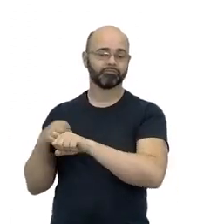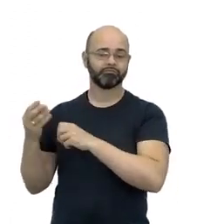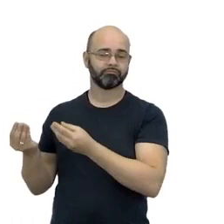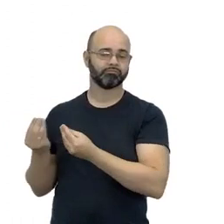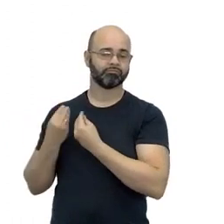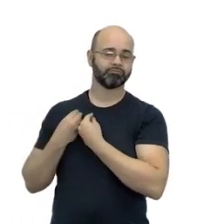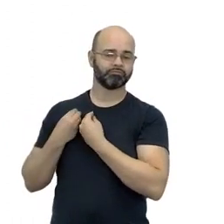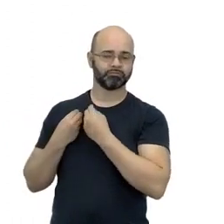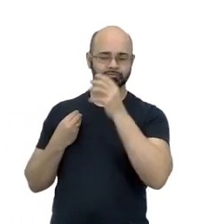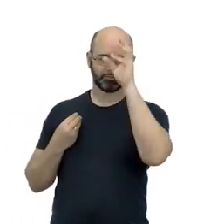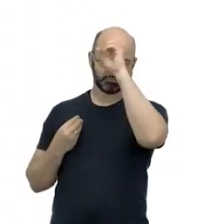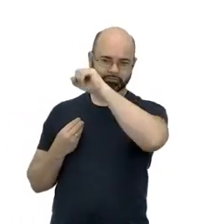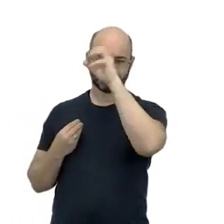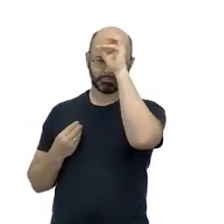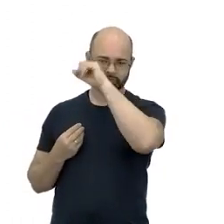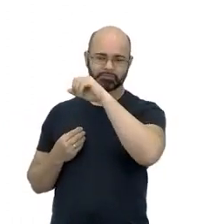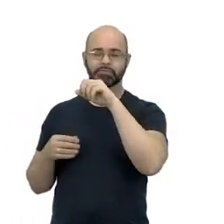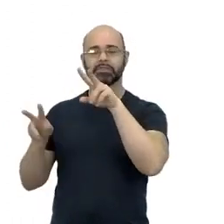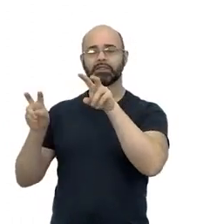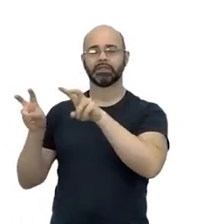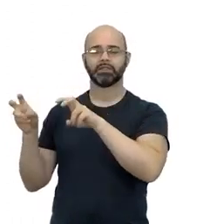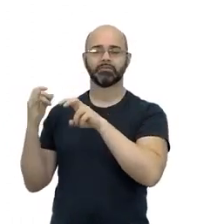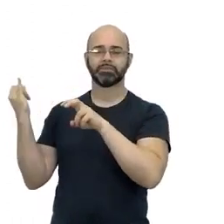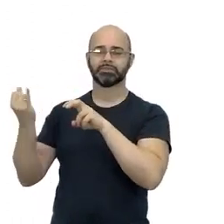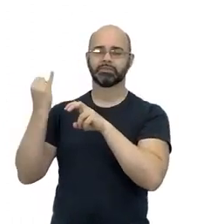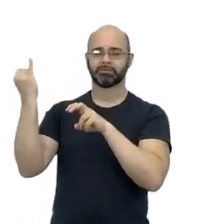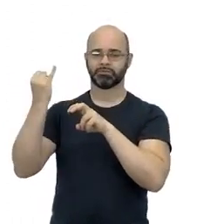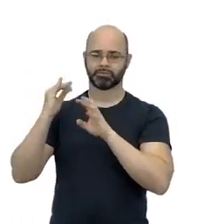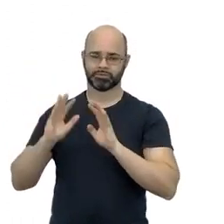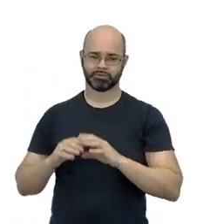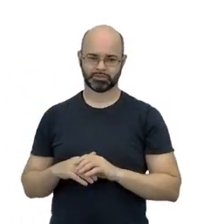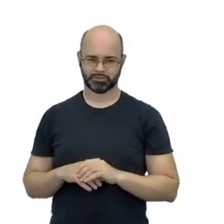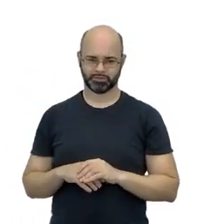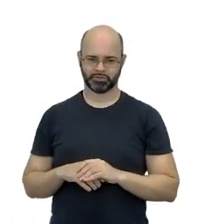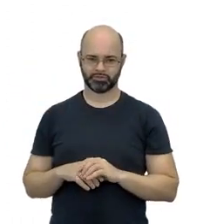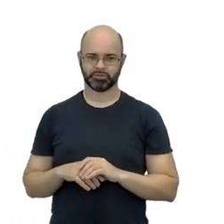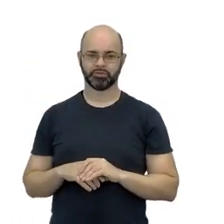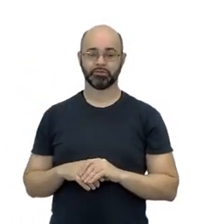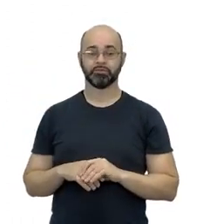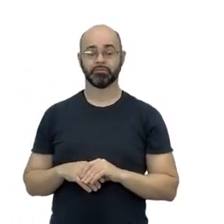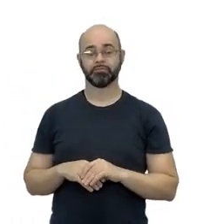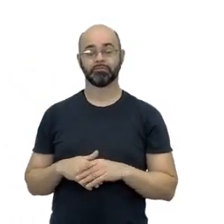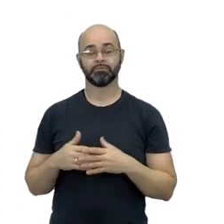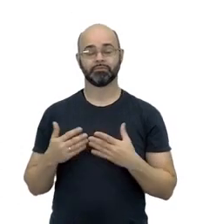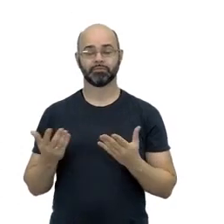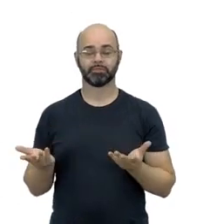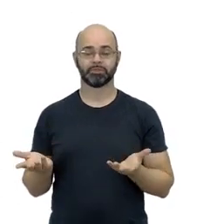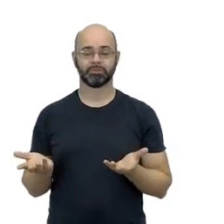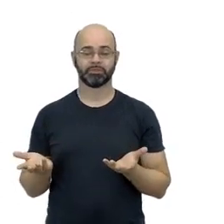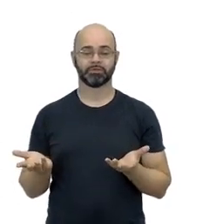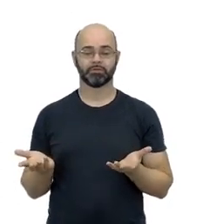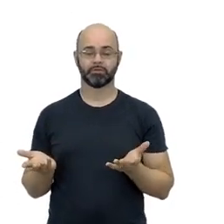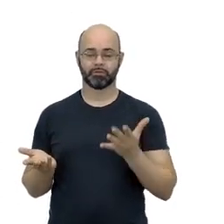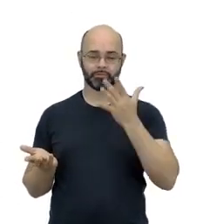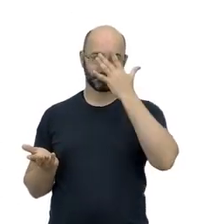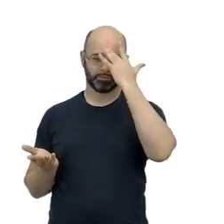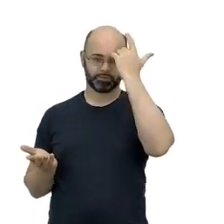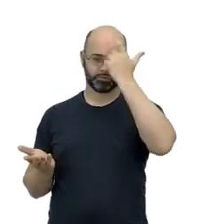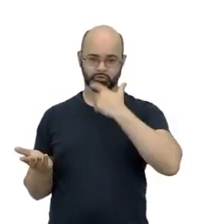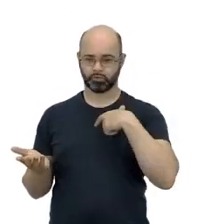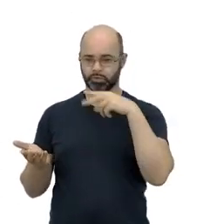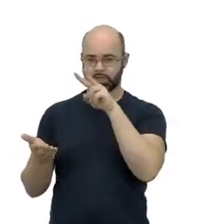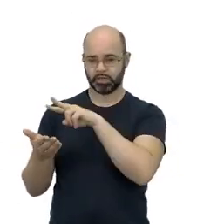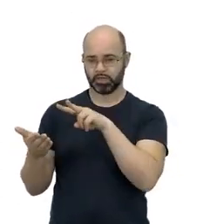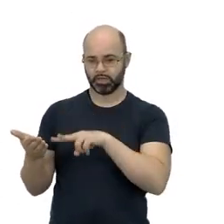temas atuais, temas importantes, né? E ela exige, portanto, do leitor, no caso,